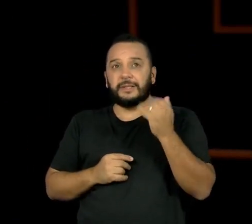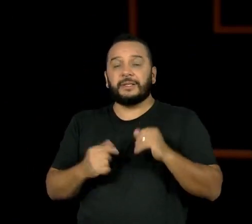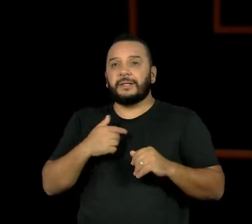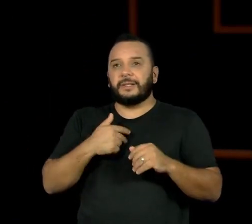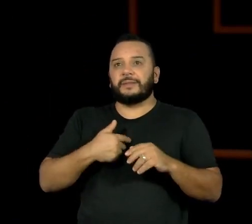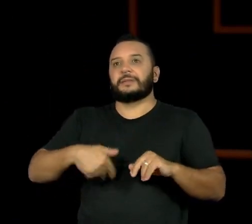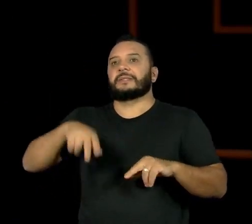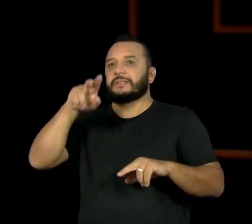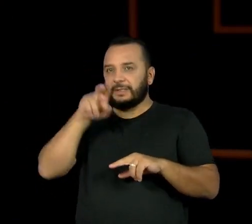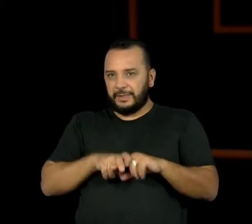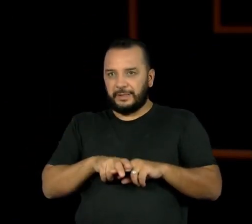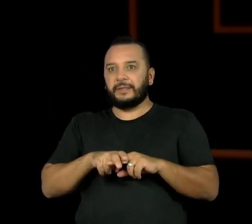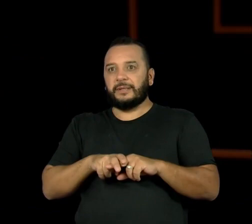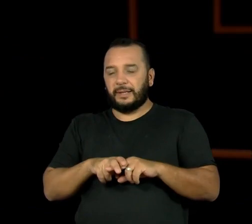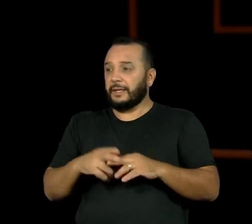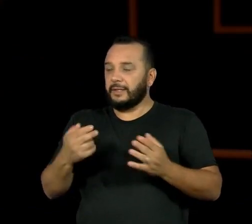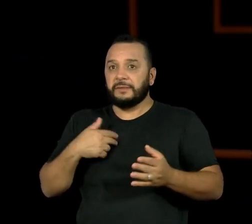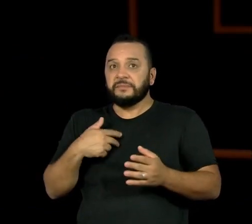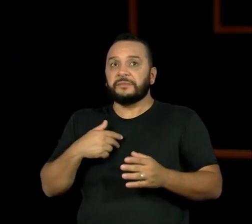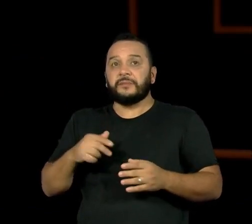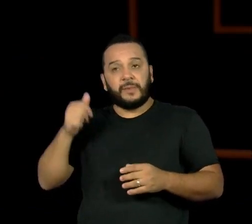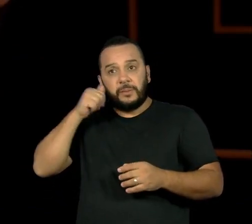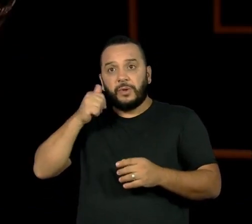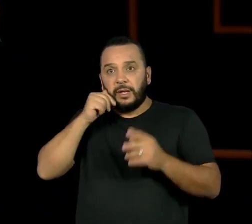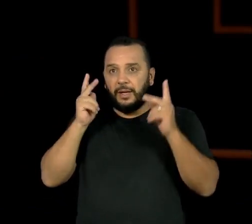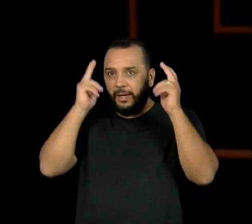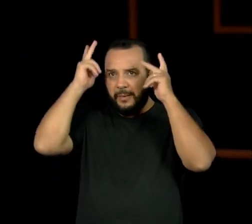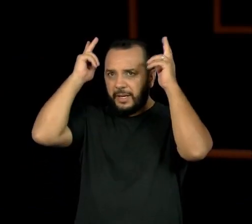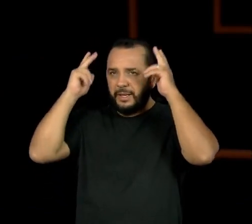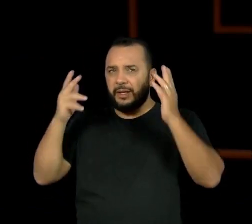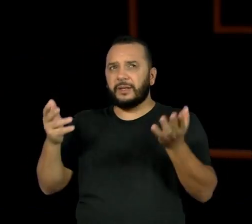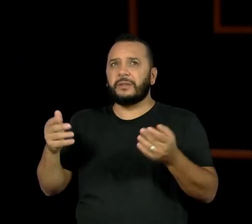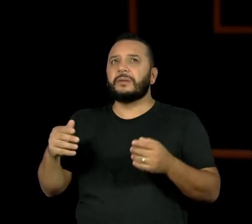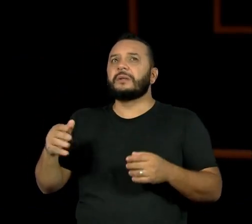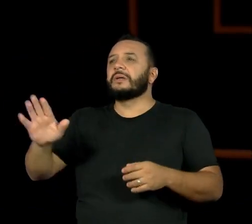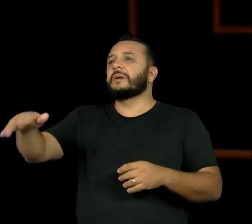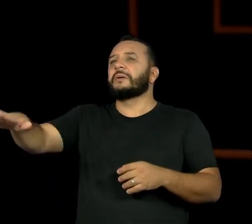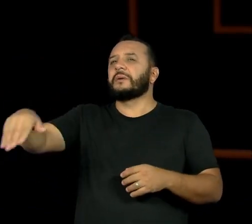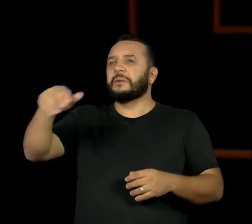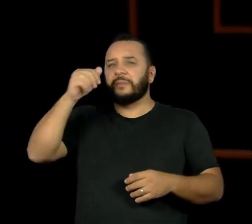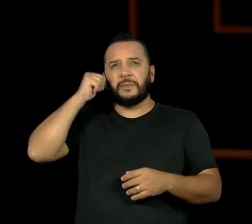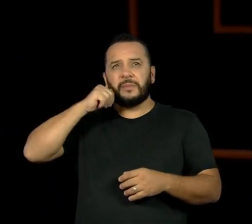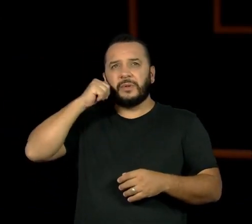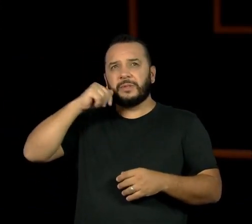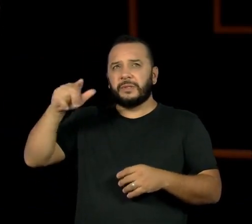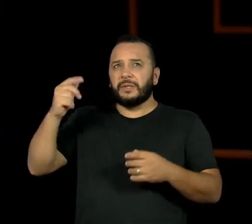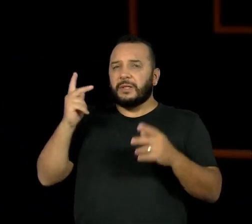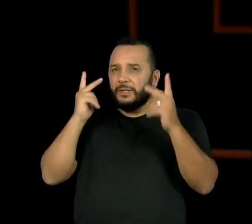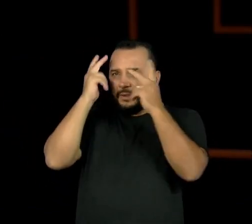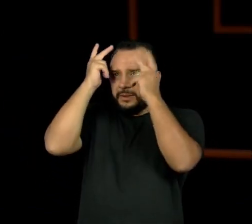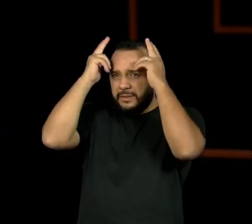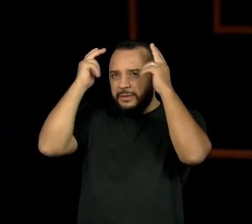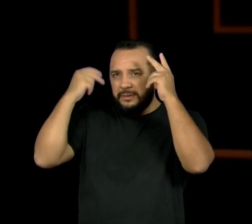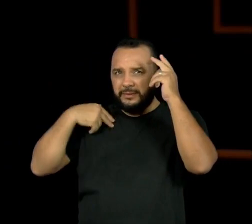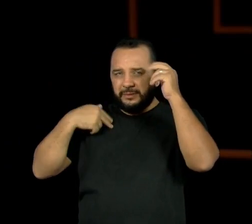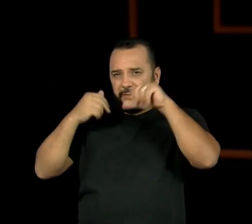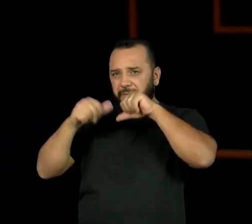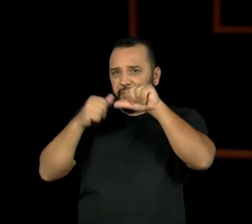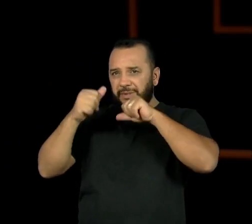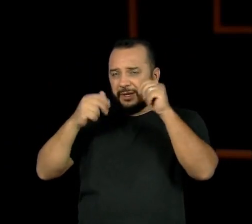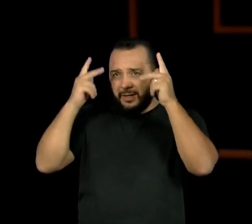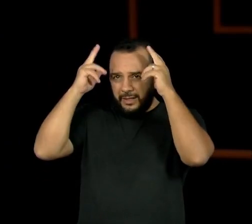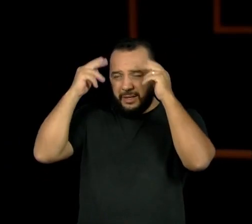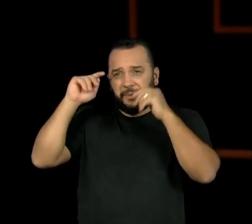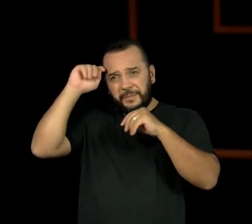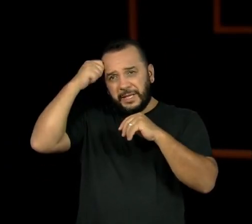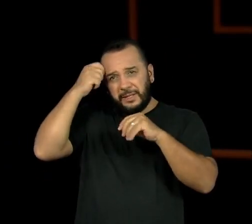na peluqueria, no meio do caminho, um cabeleireiro assim maluco, e eu falei para a moça, necessitava cambiar os pelos, quero